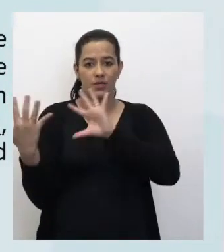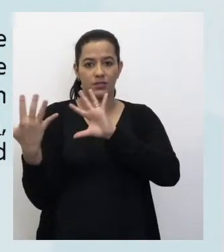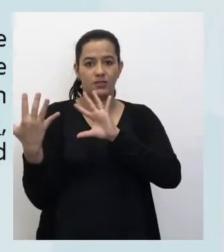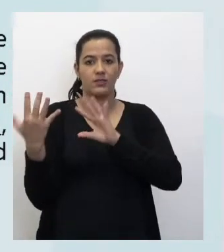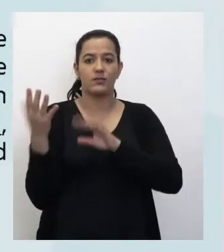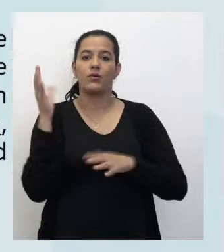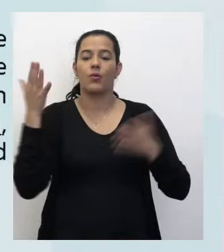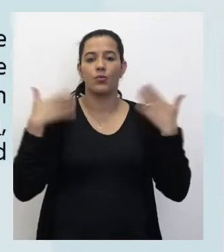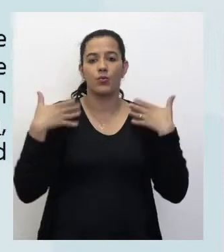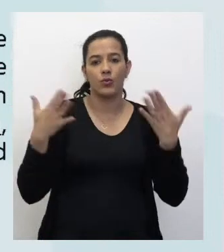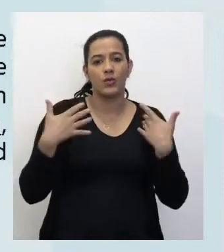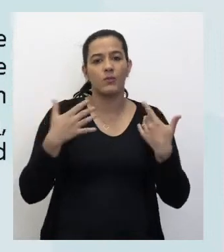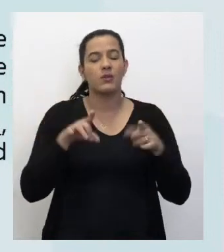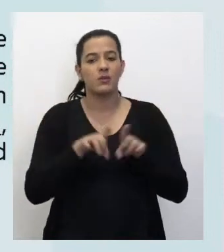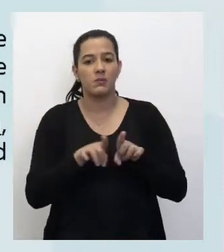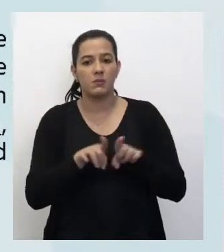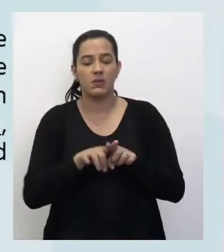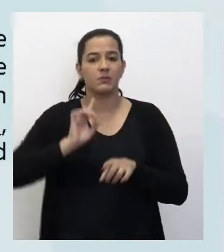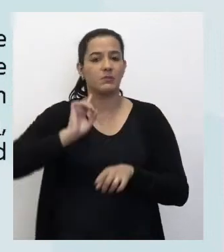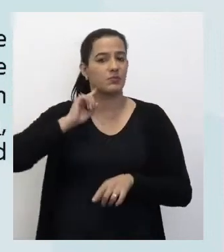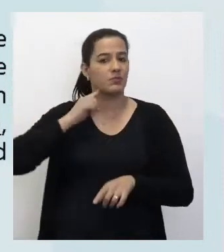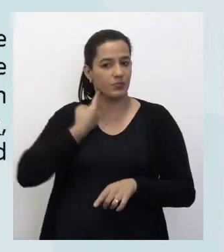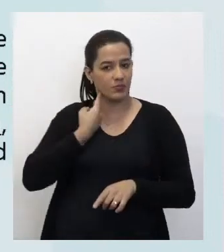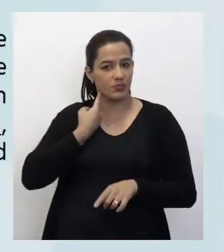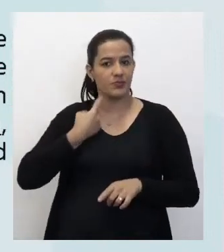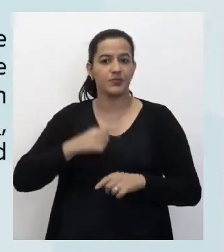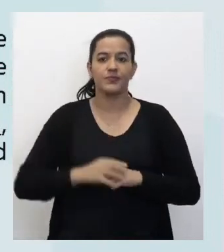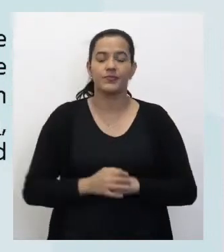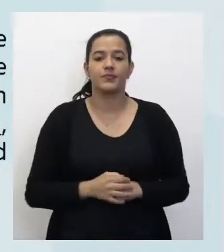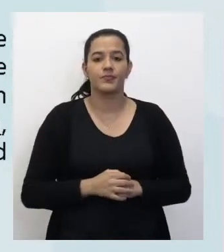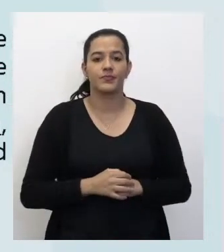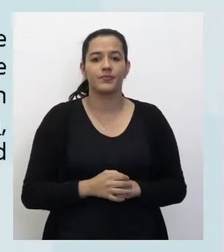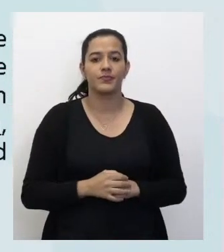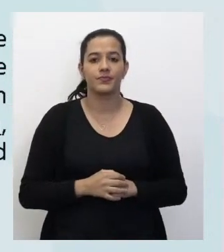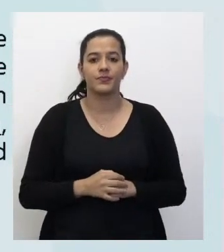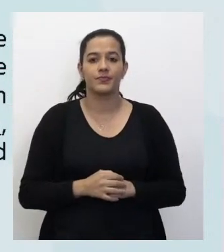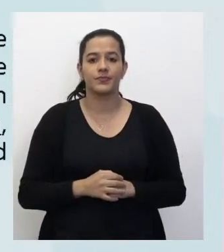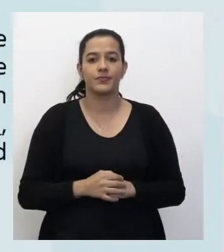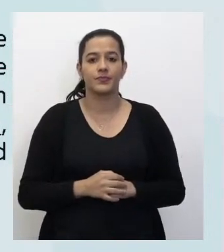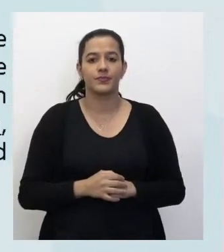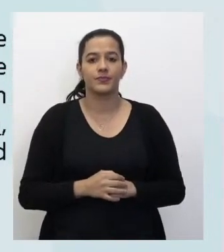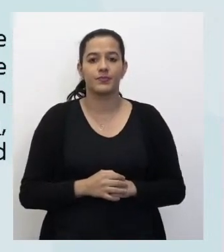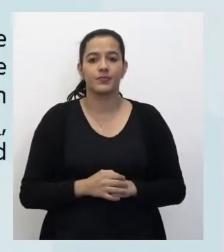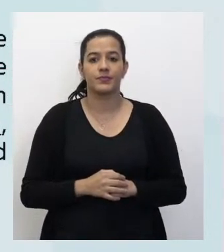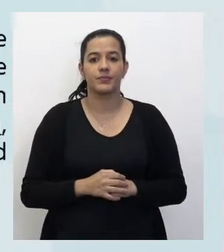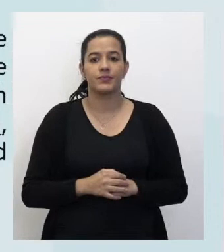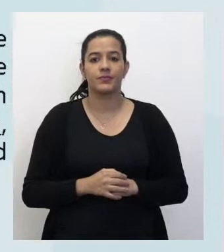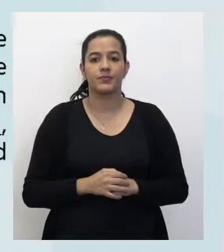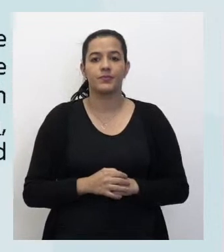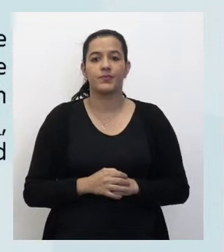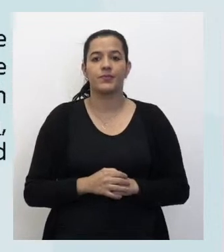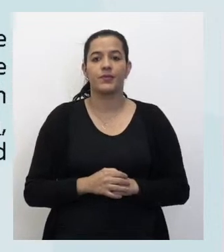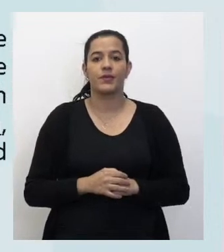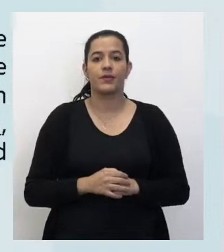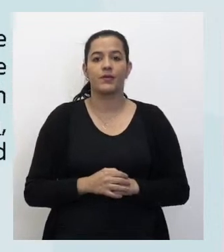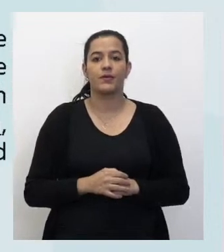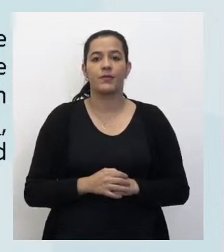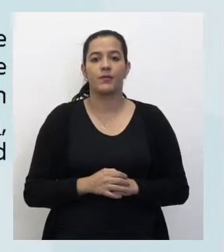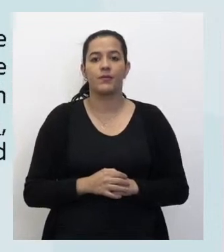pollution, poluição, biodiversity loss and resource depletion, perda de